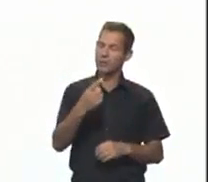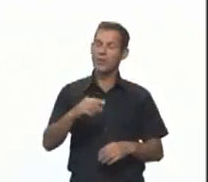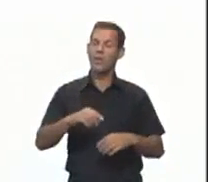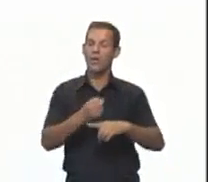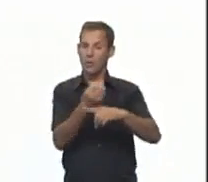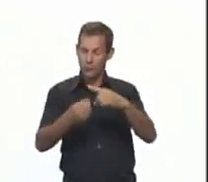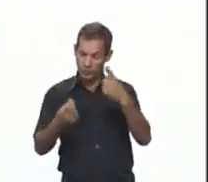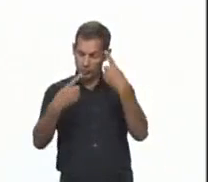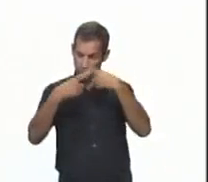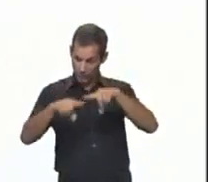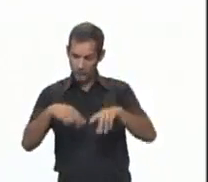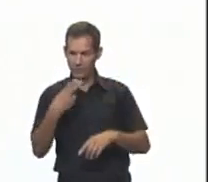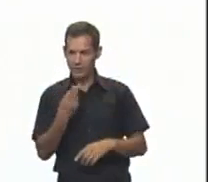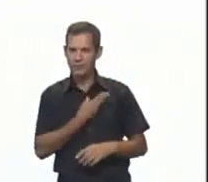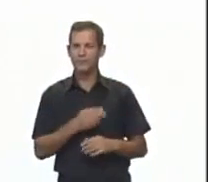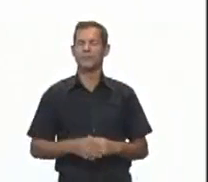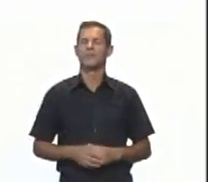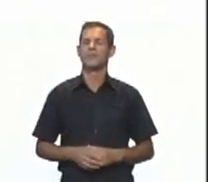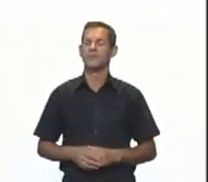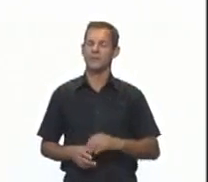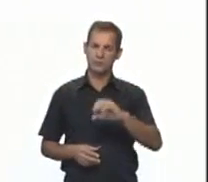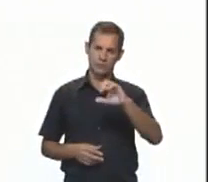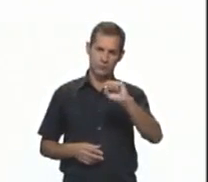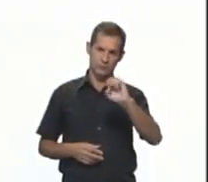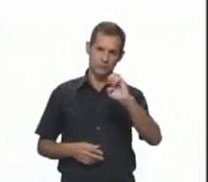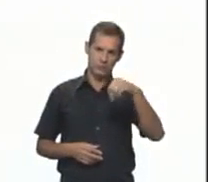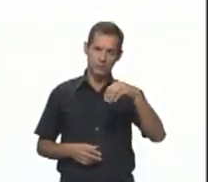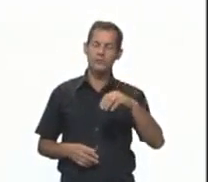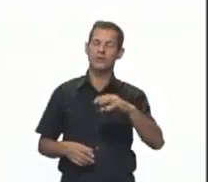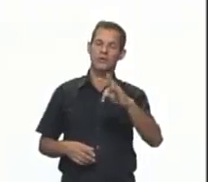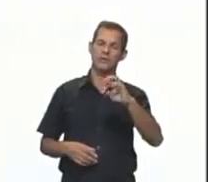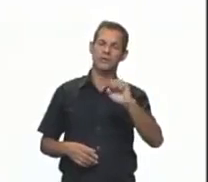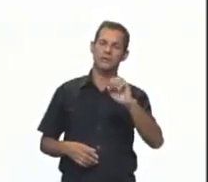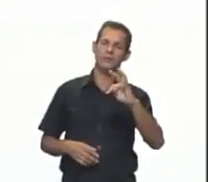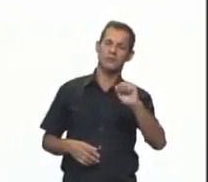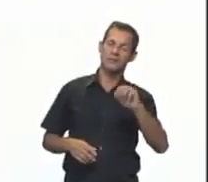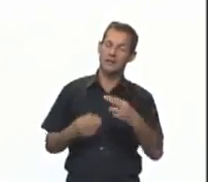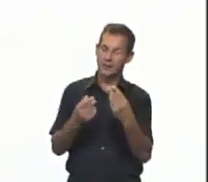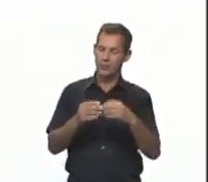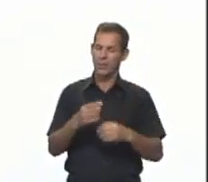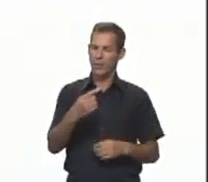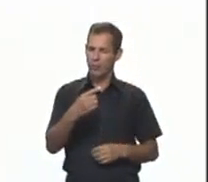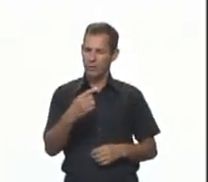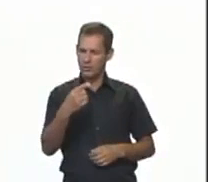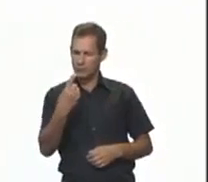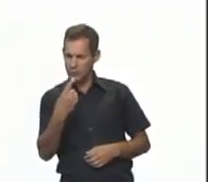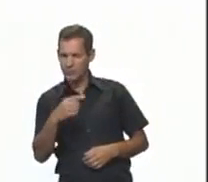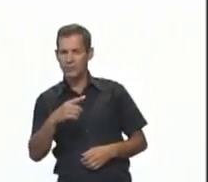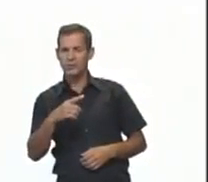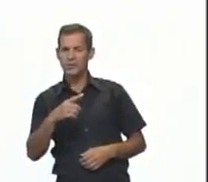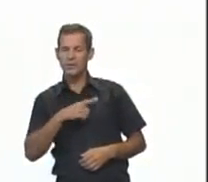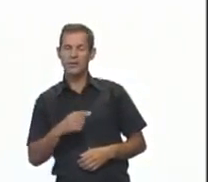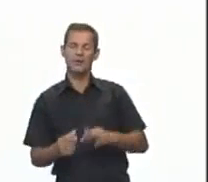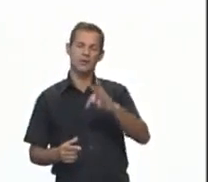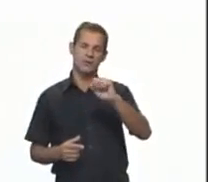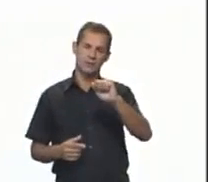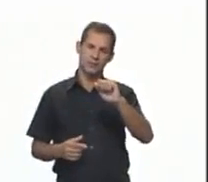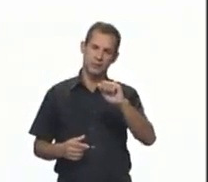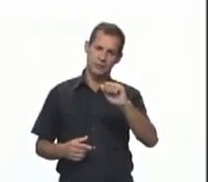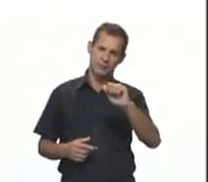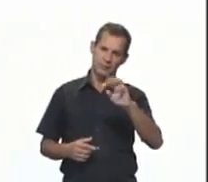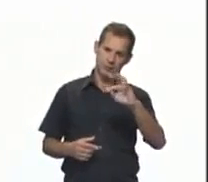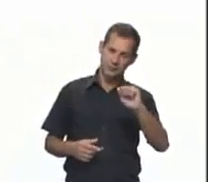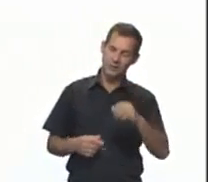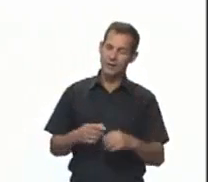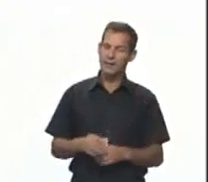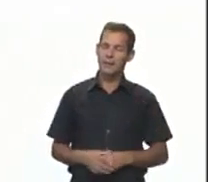a função inversa do seno de θ, seno a menos 1 de θ é igual a menos 1, quando o meu θ é igual a menos π